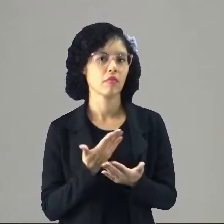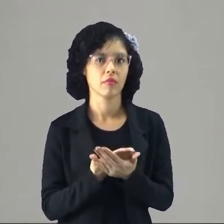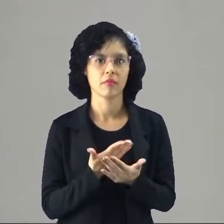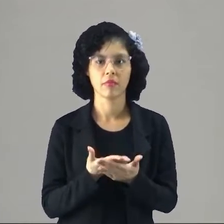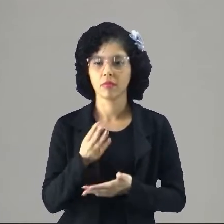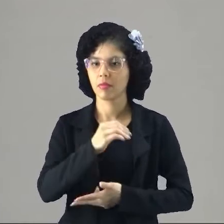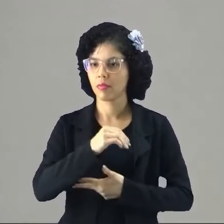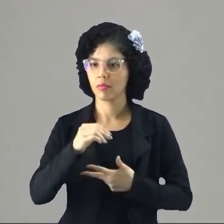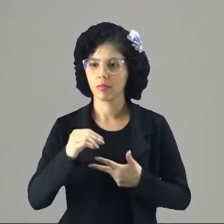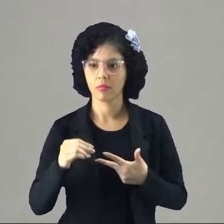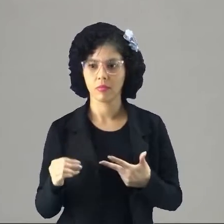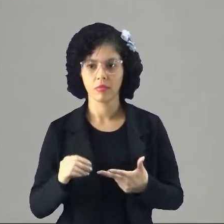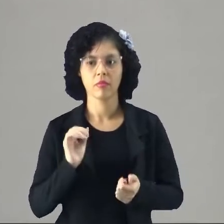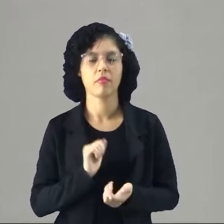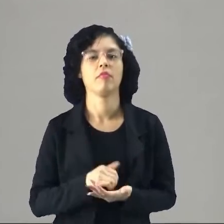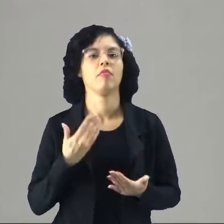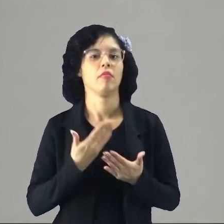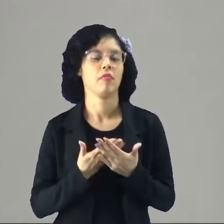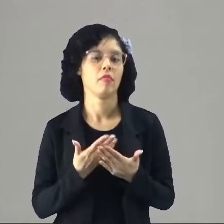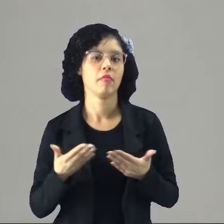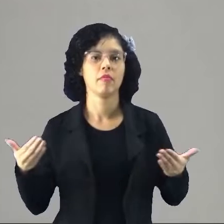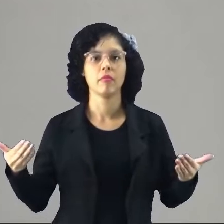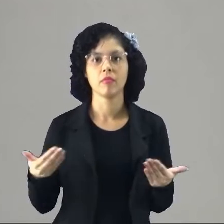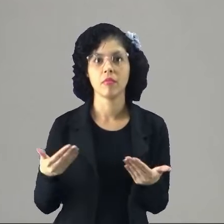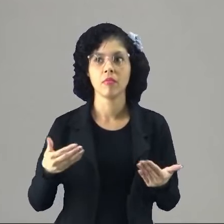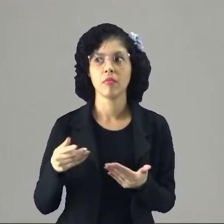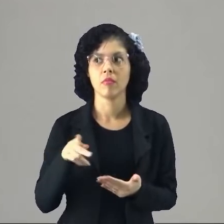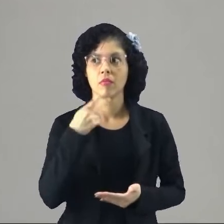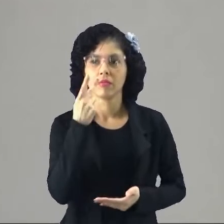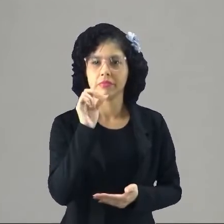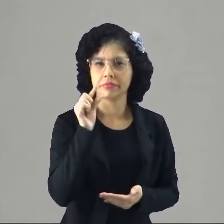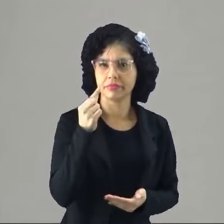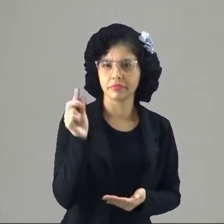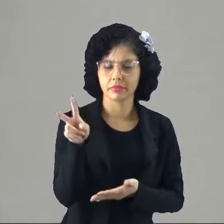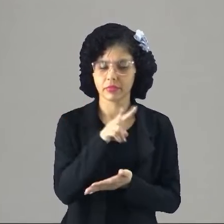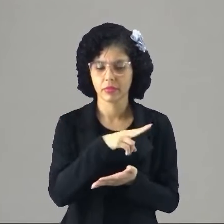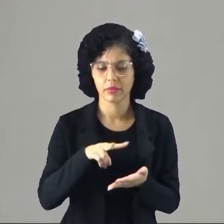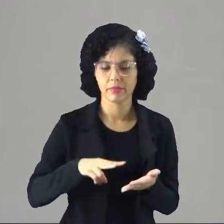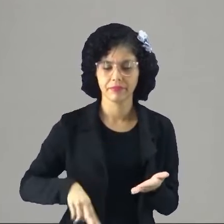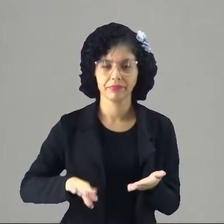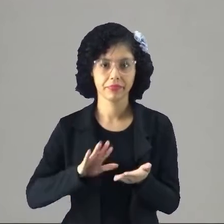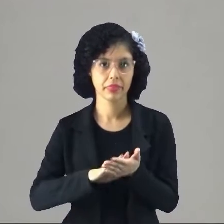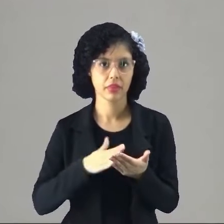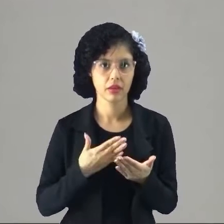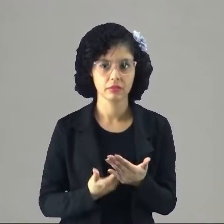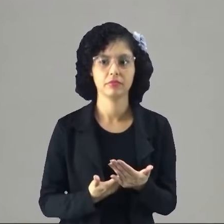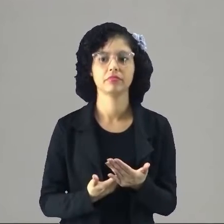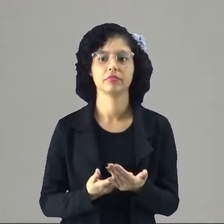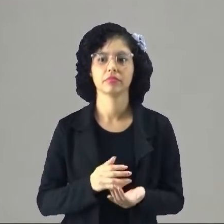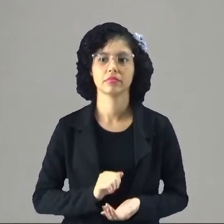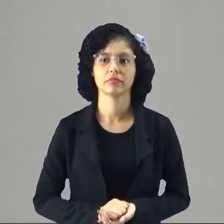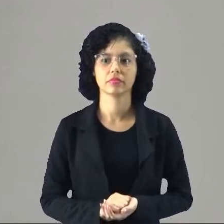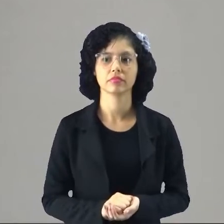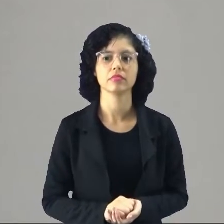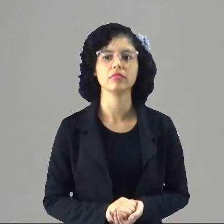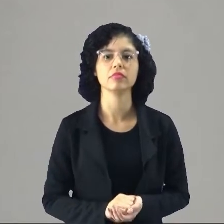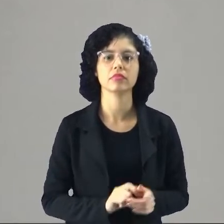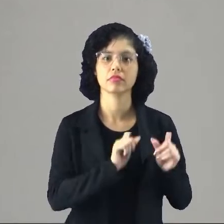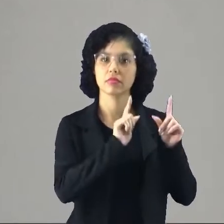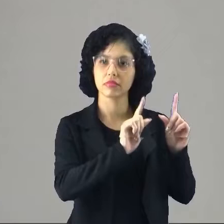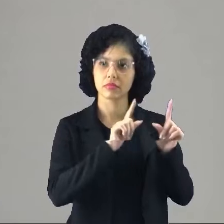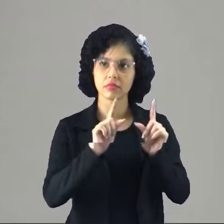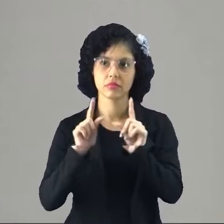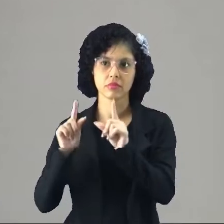Enem, né? A aula de hoje nós vamos falar um pouco, trabalhar de leitura e interpretação de tirinhas